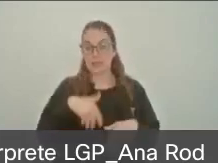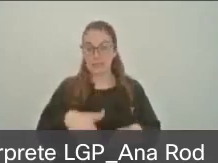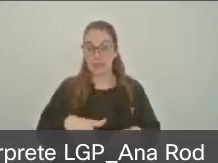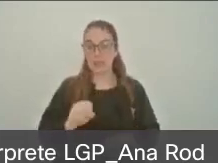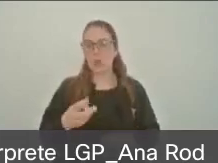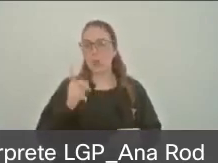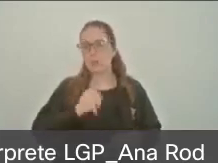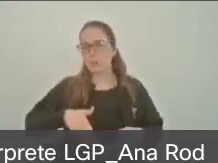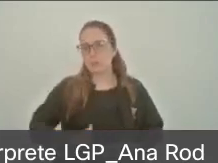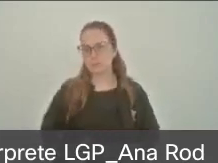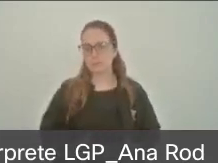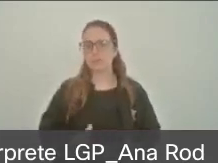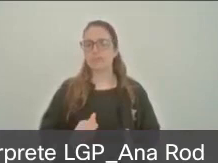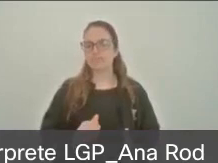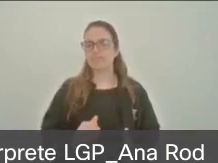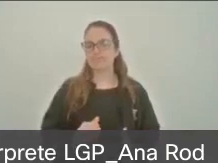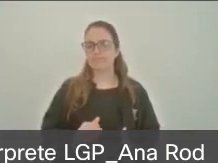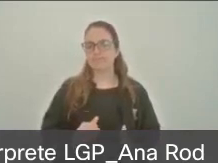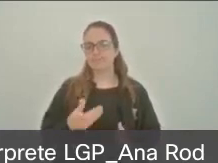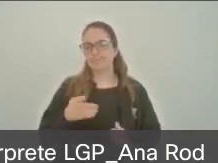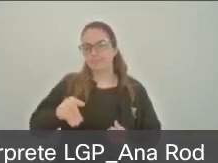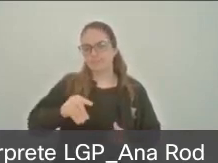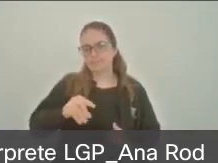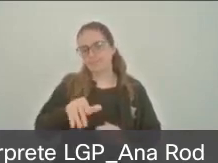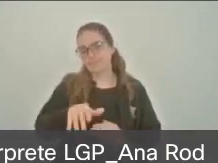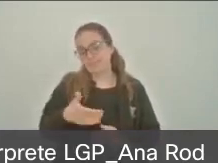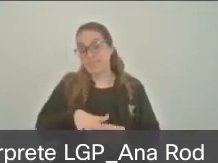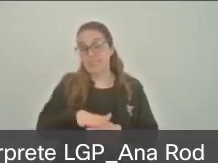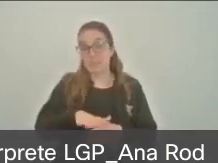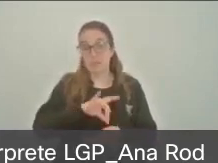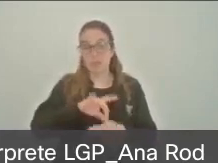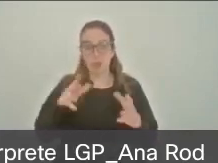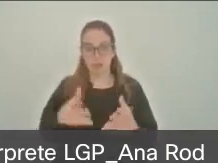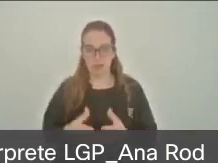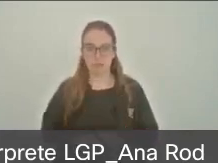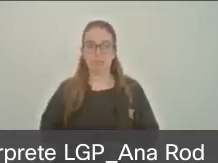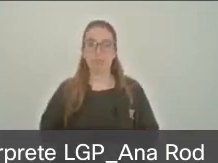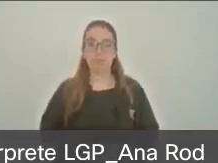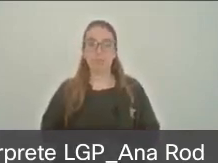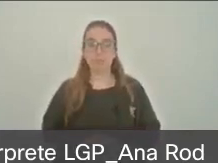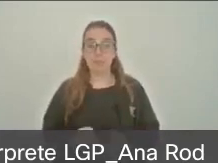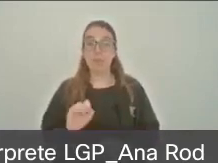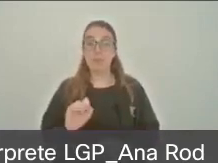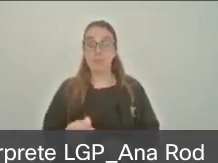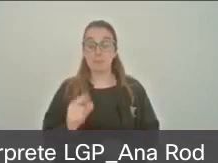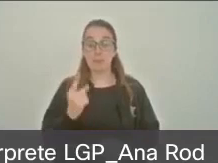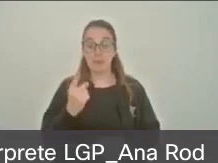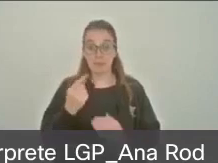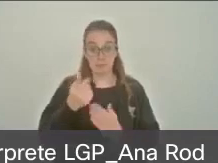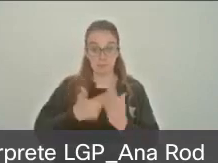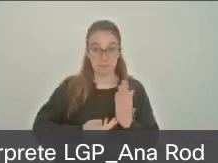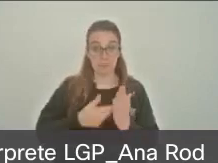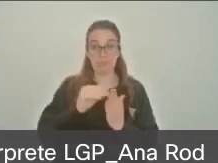parto em contexto Covid. Ora, na primeira versão e na primeira redação desta orientação, o